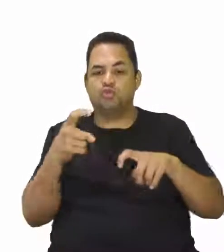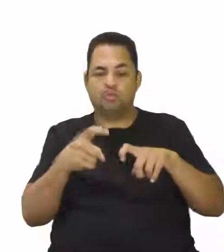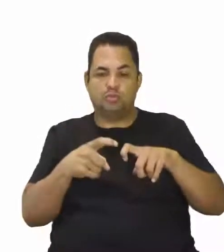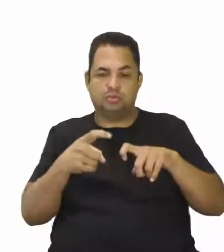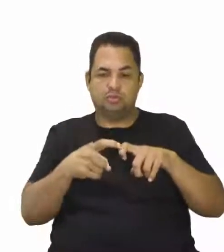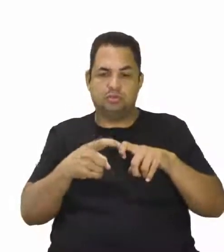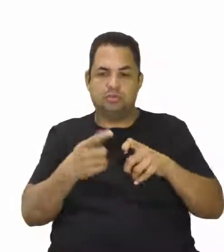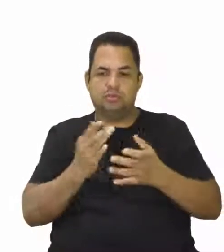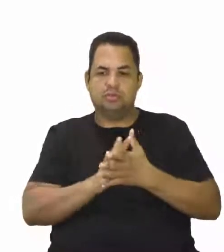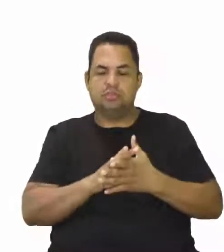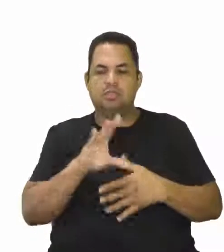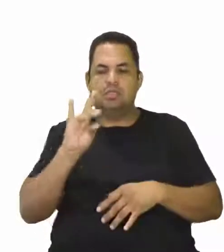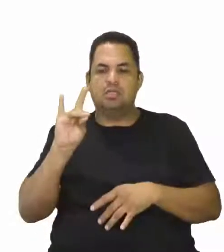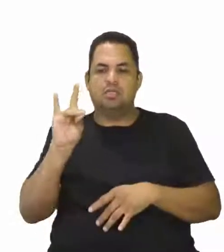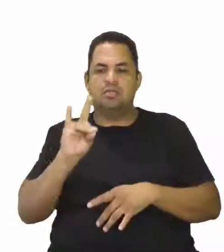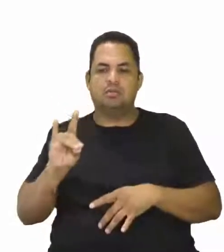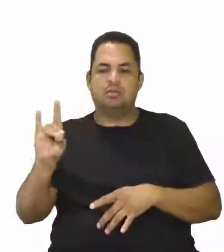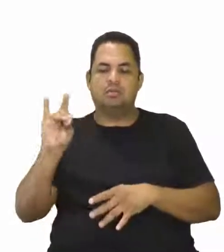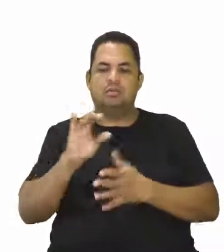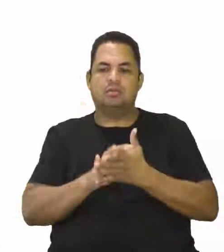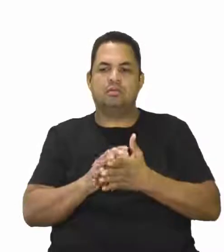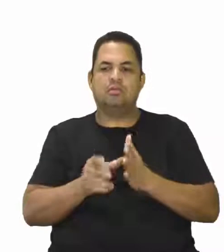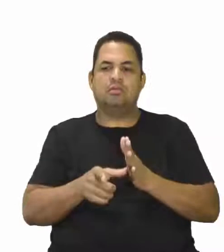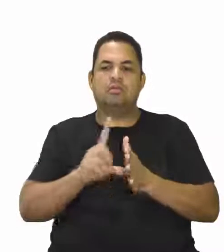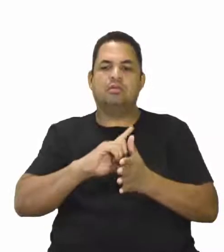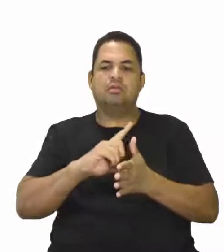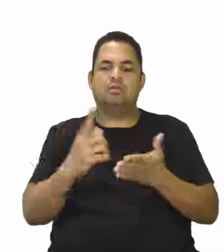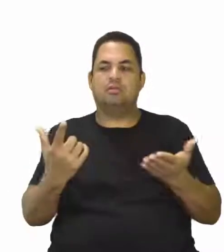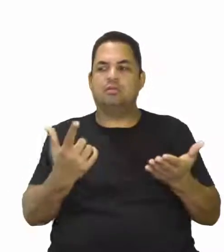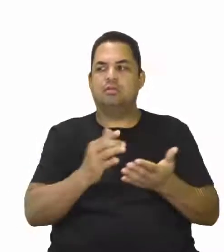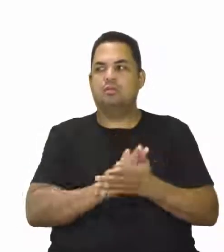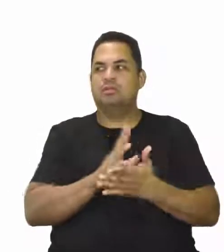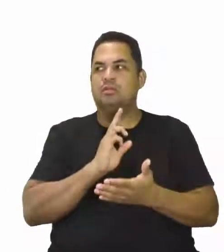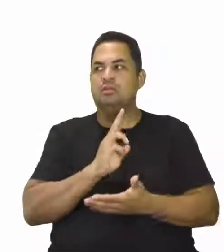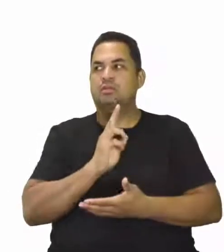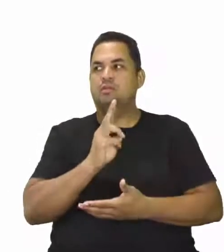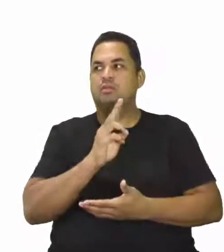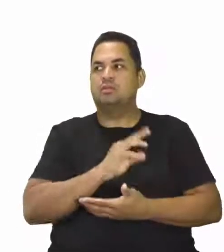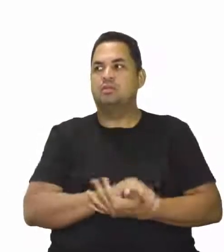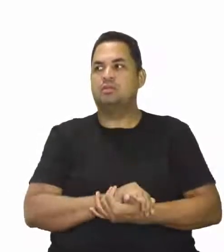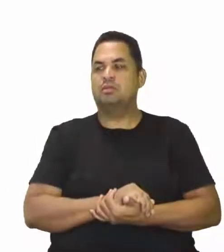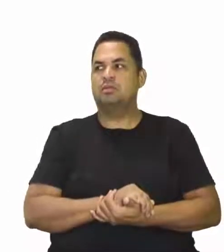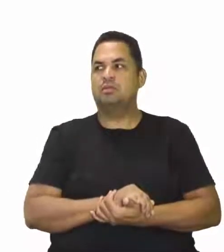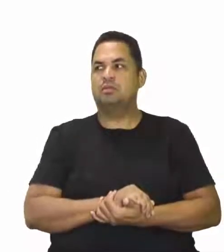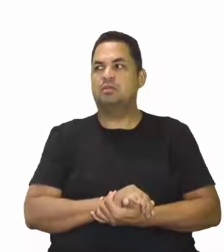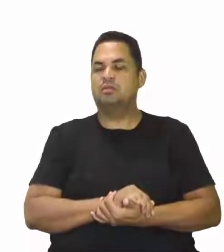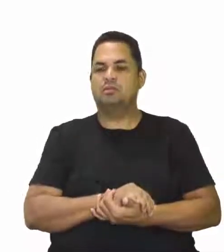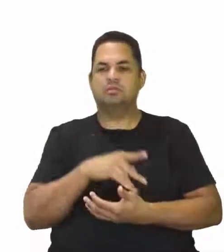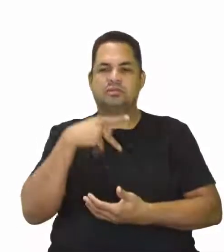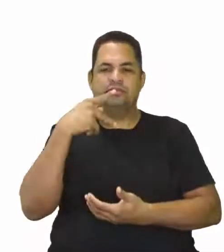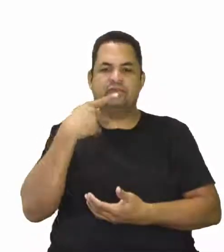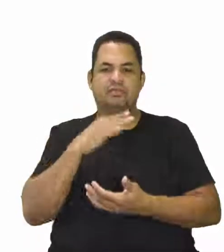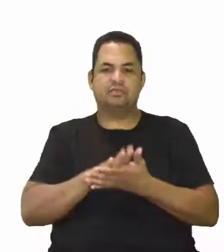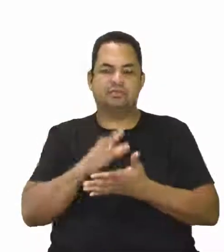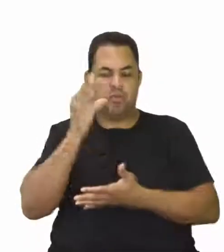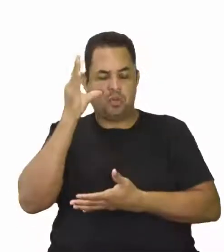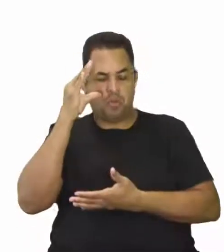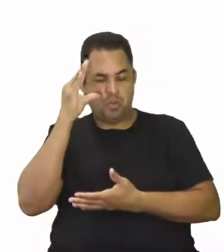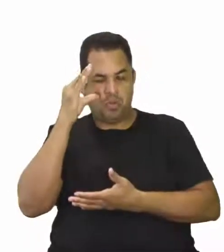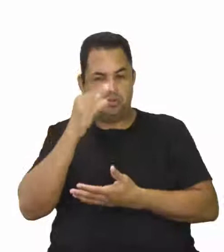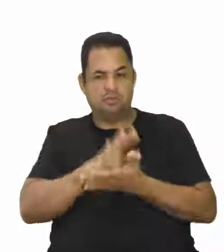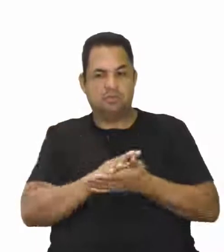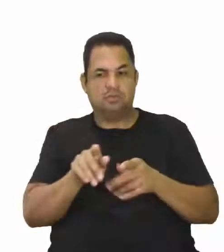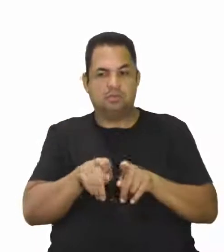vários mesmo. E antes de nós continuarmos, deixa eu falar umas curiosidadezinhas que tem